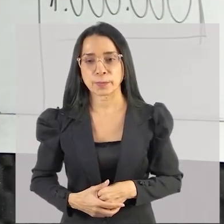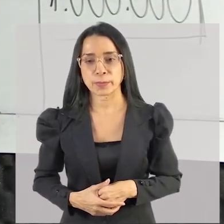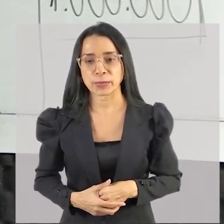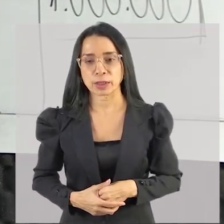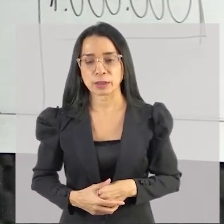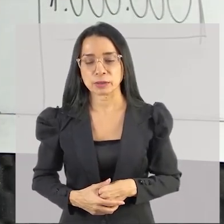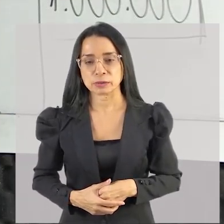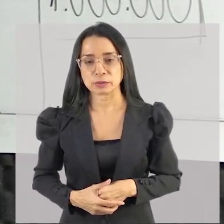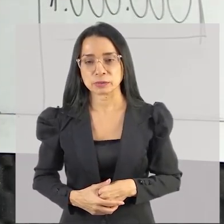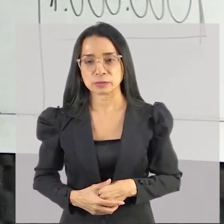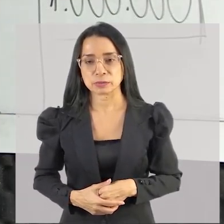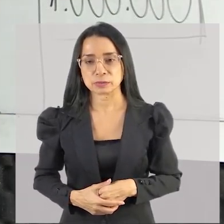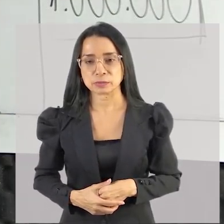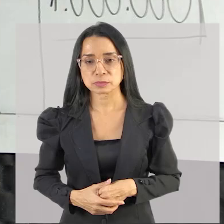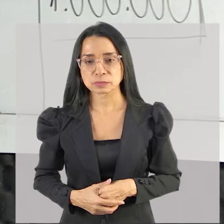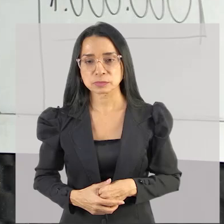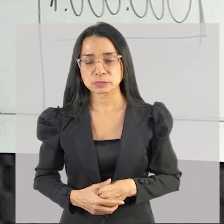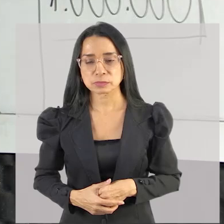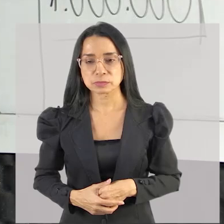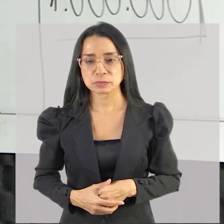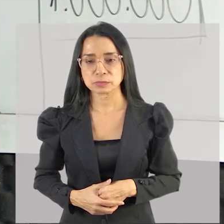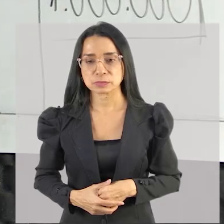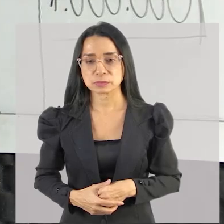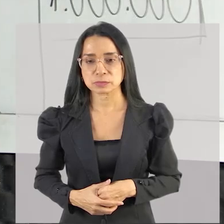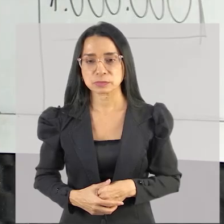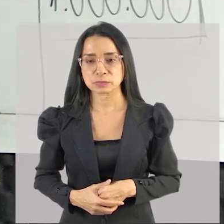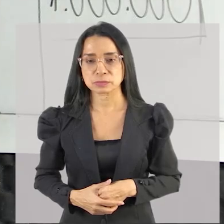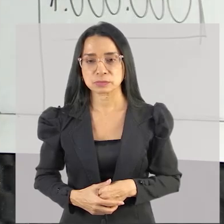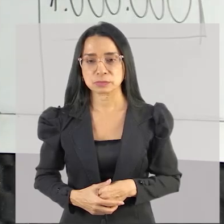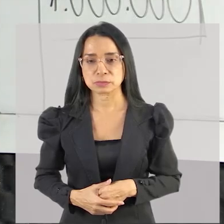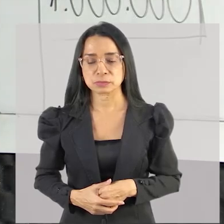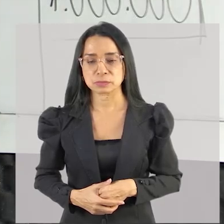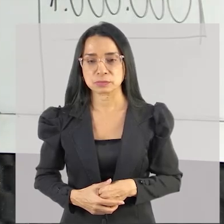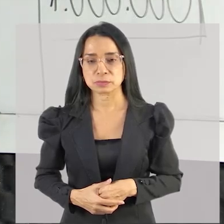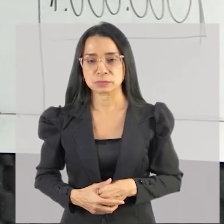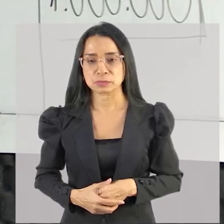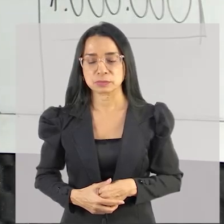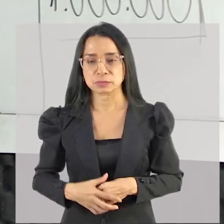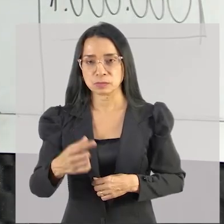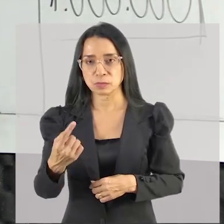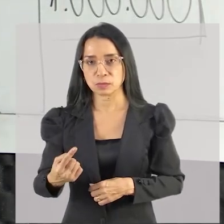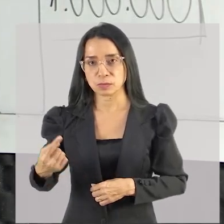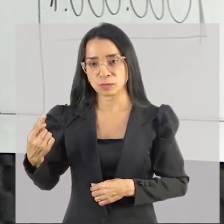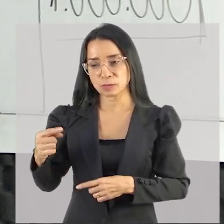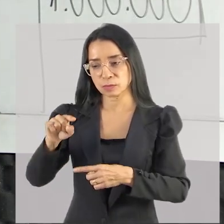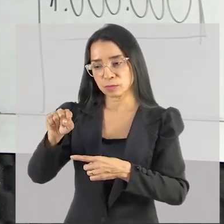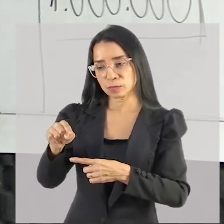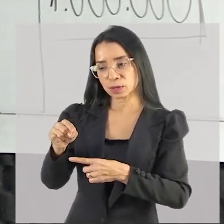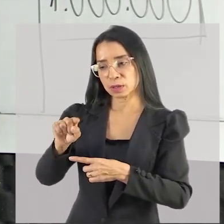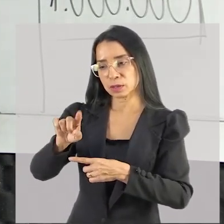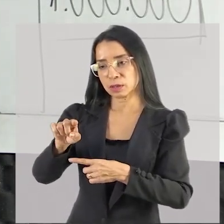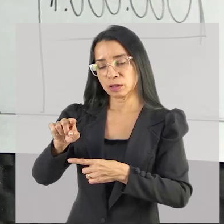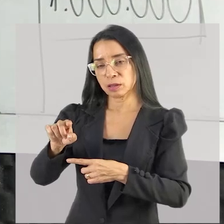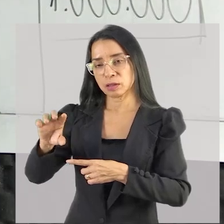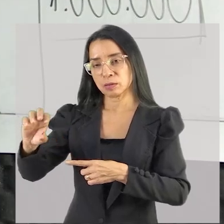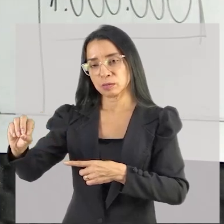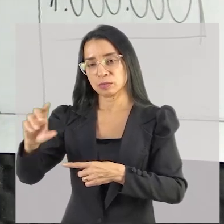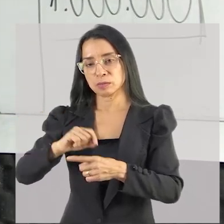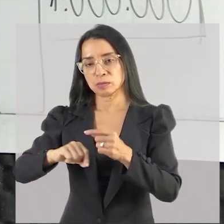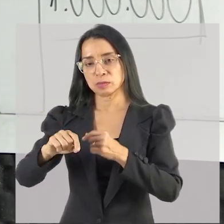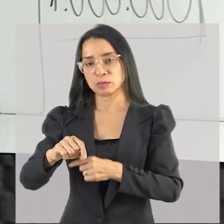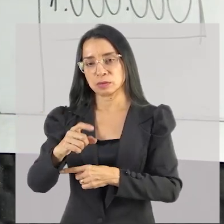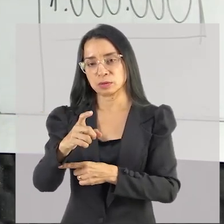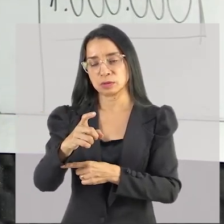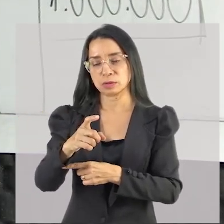quanto? 51. Uma casa após a vírgula, uma casa após a vírgula, beleza?